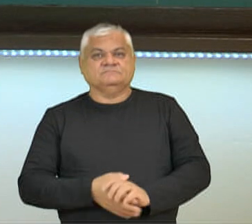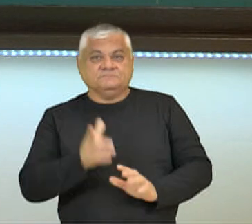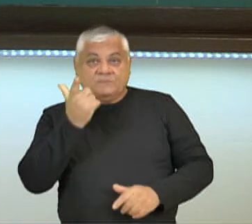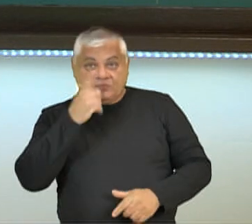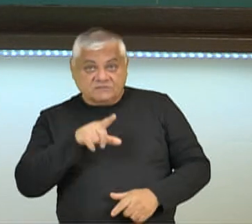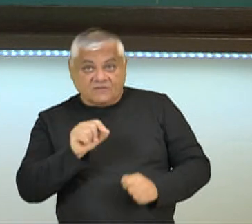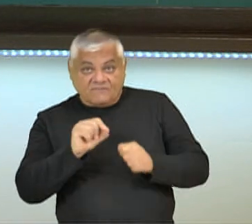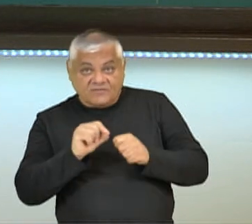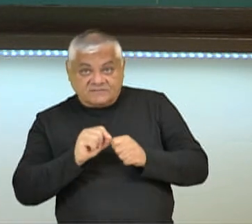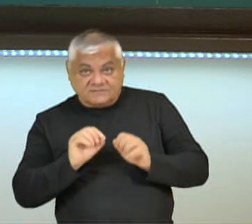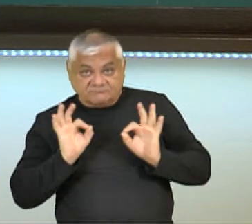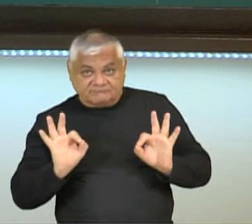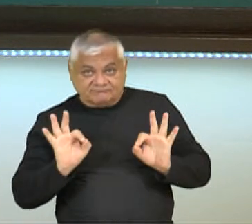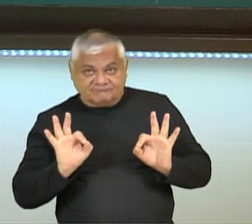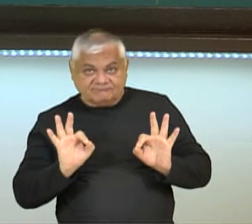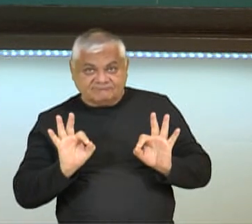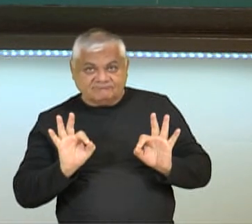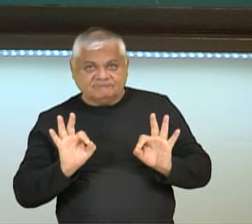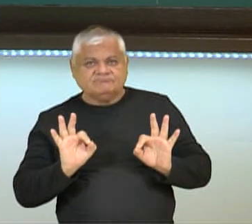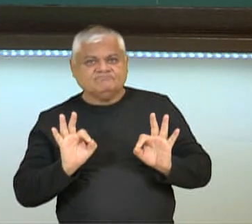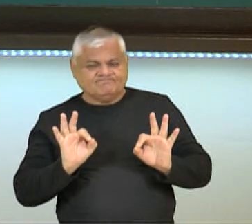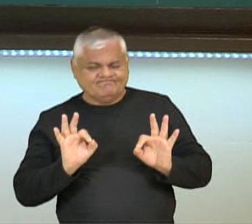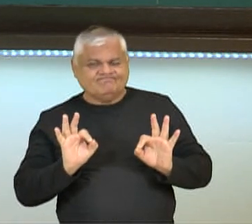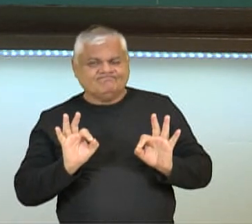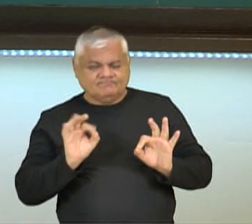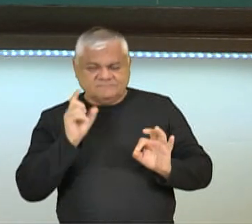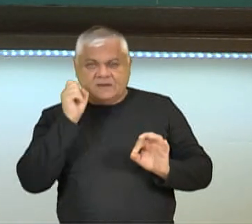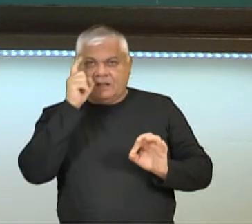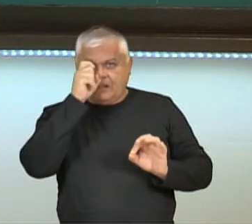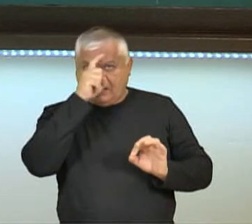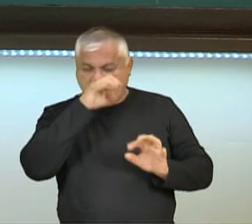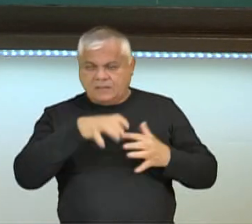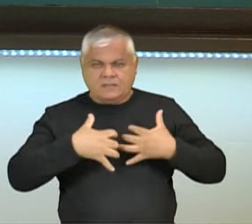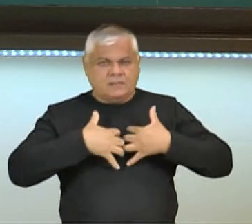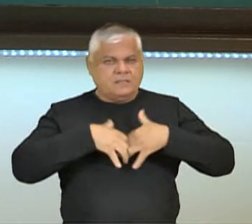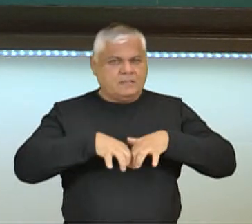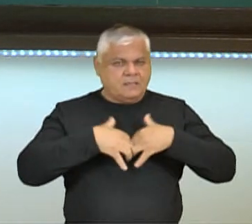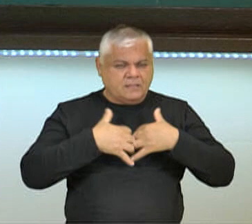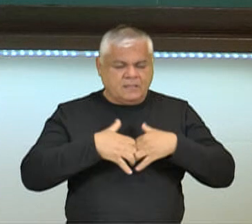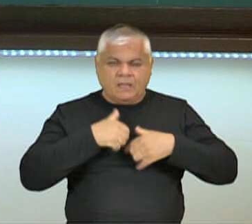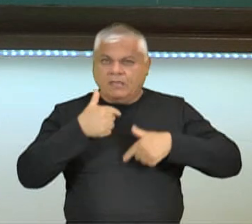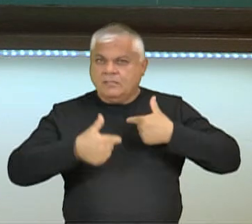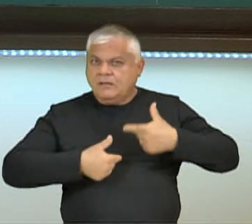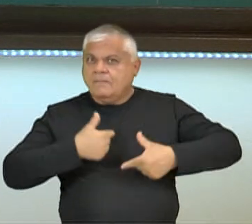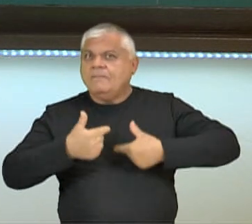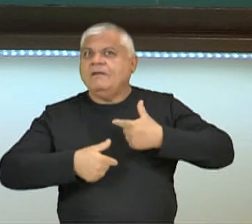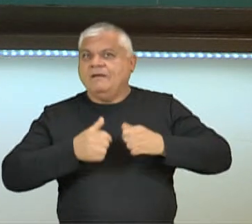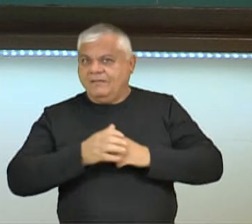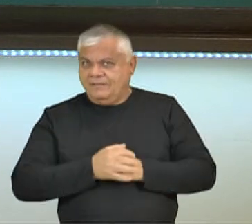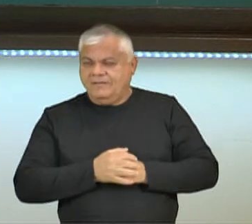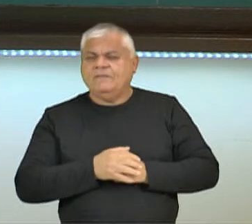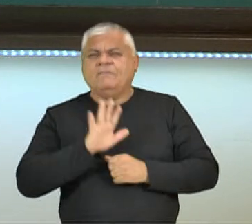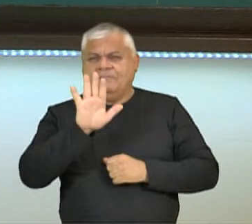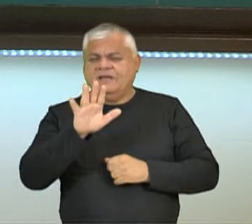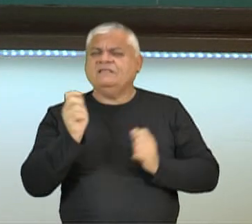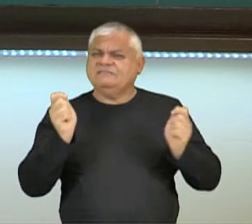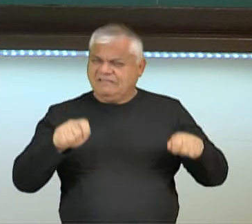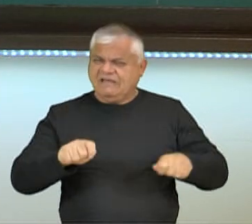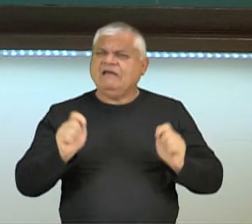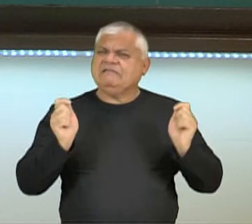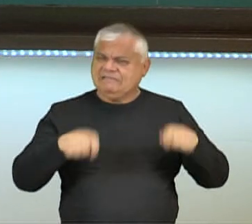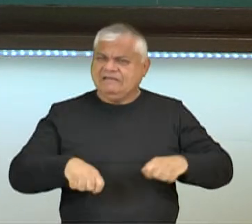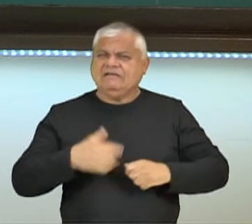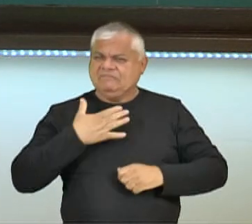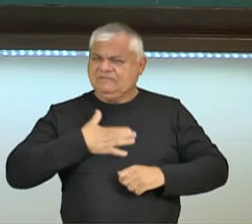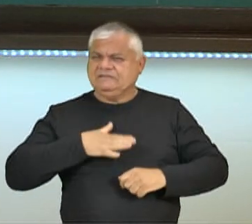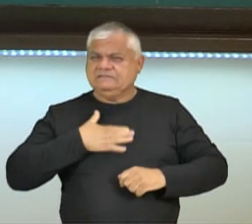Conseguiu fazer esse? Esse é um pouquinho mais chatinho, né? Mas não é tão. Você vai ver que não é tão. É bem tranquilo de ser feito, tá